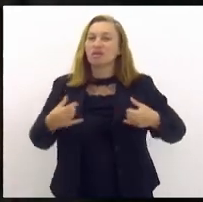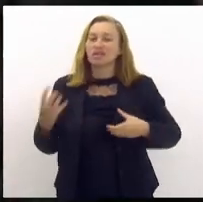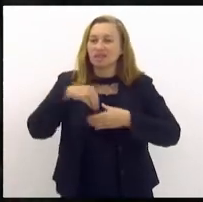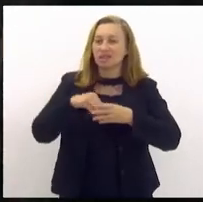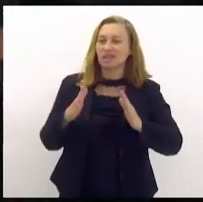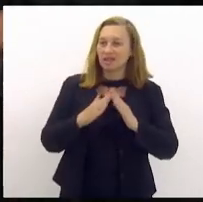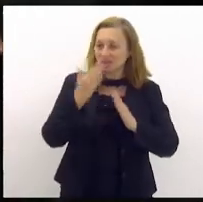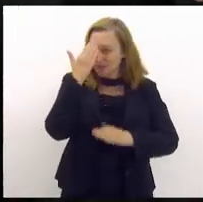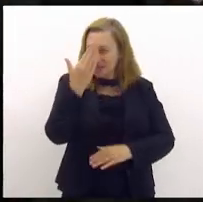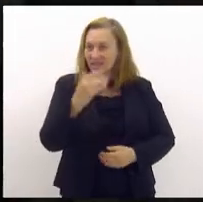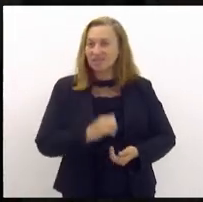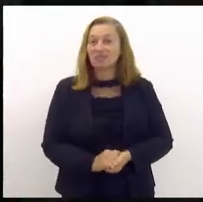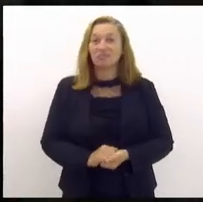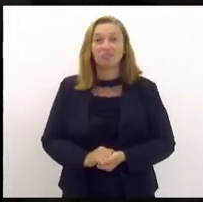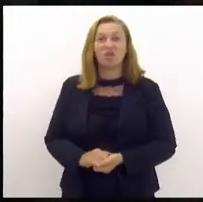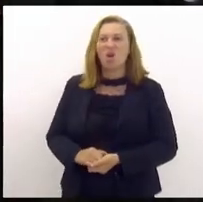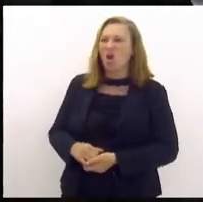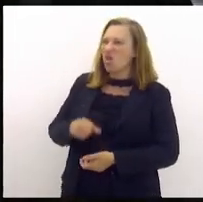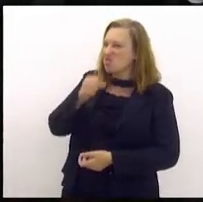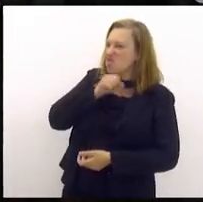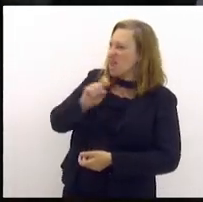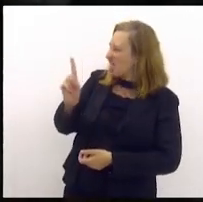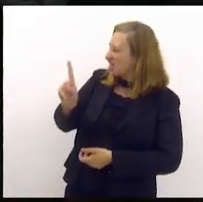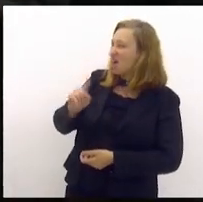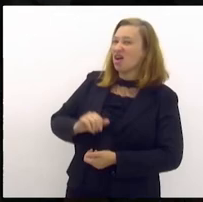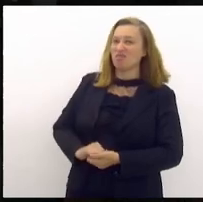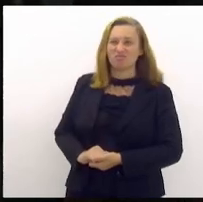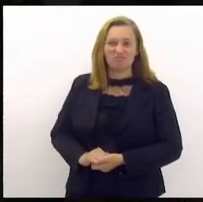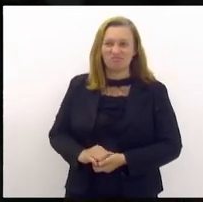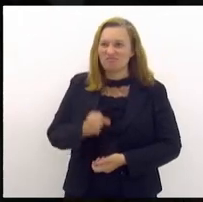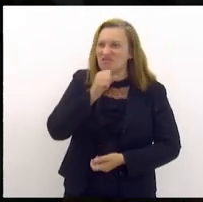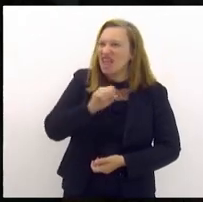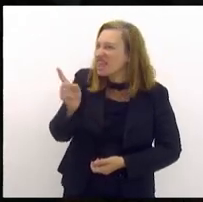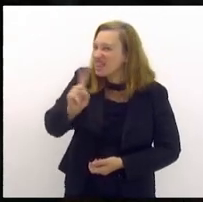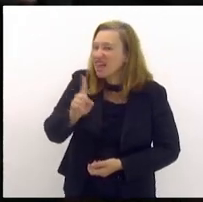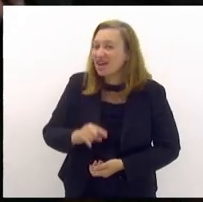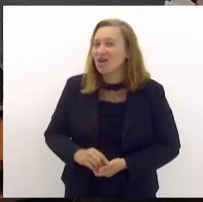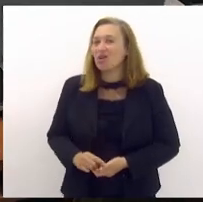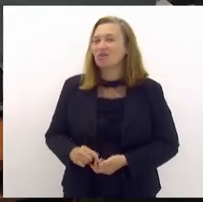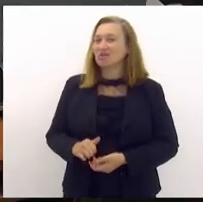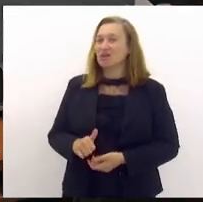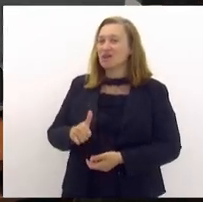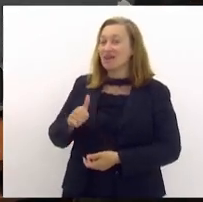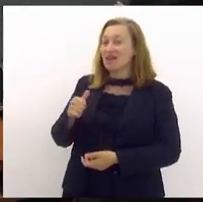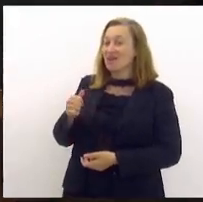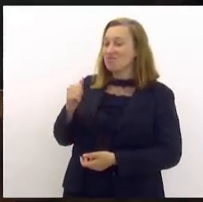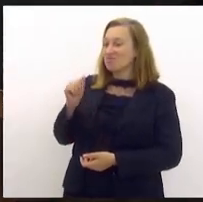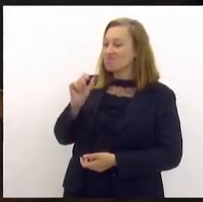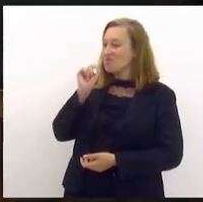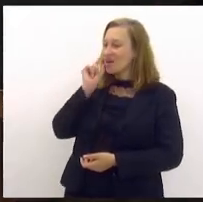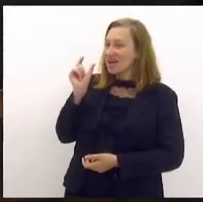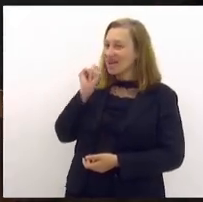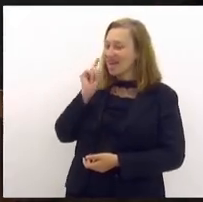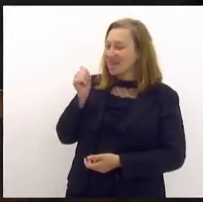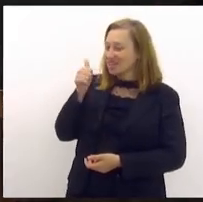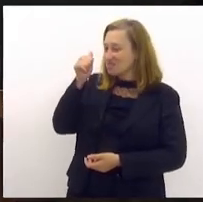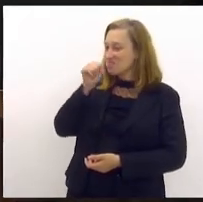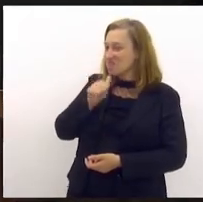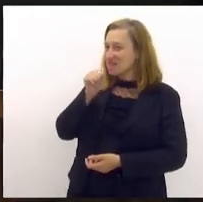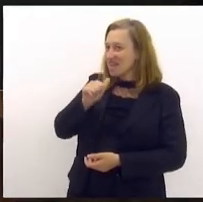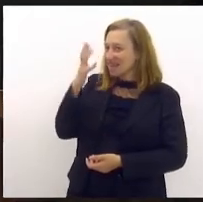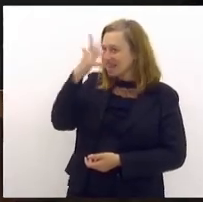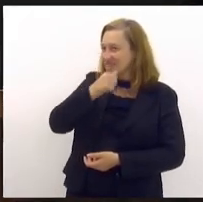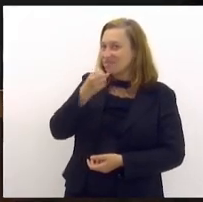casa. Muito obrigado. Olha, pra velha tá muito longe, tá? Uma bela de uma gata, novíssima, ó, querida, seja